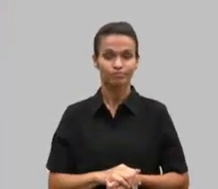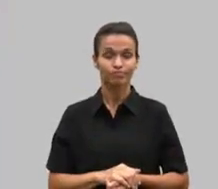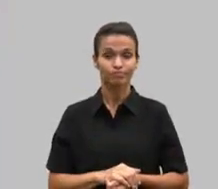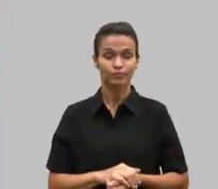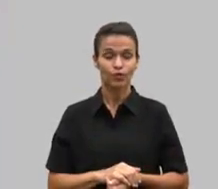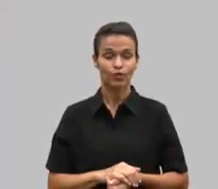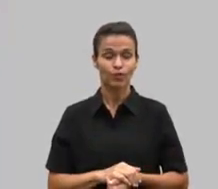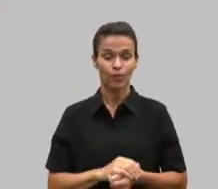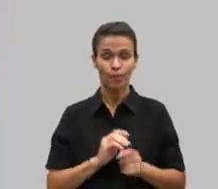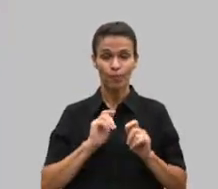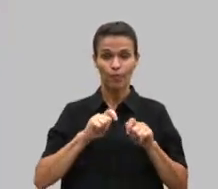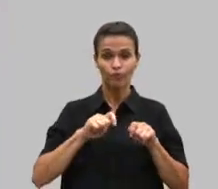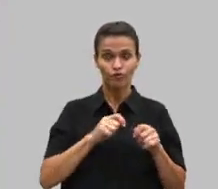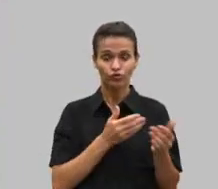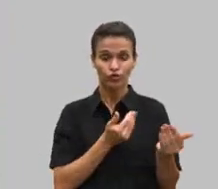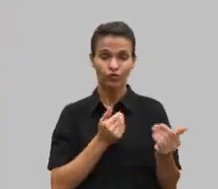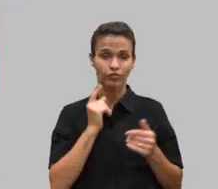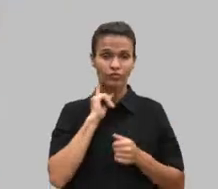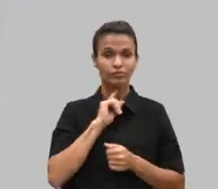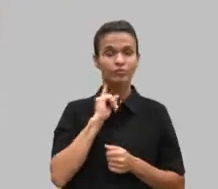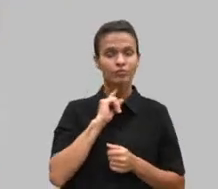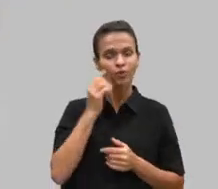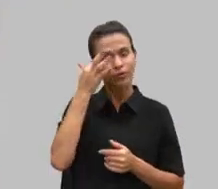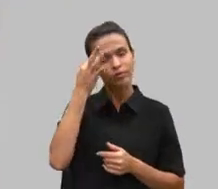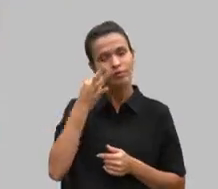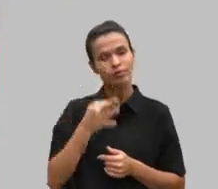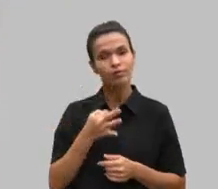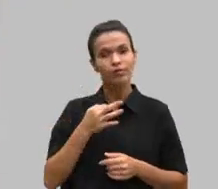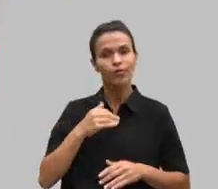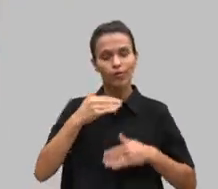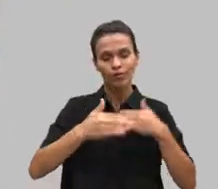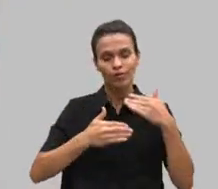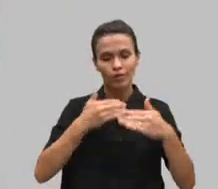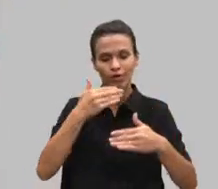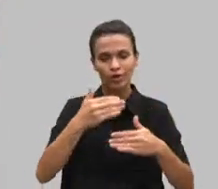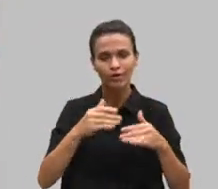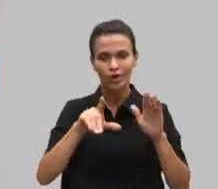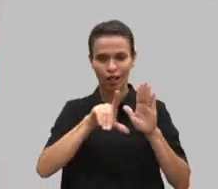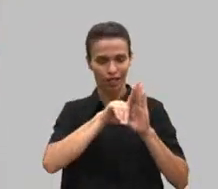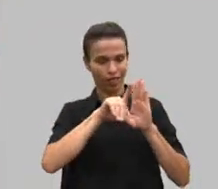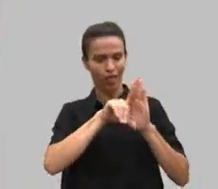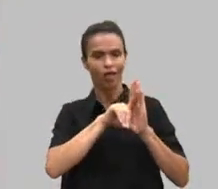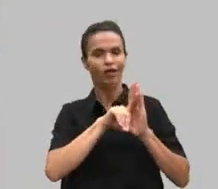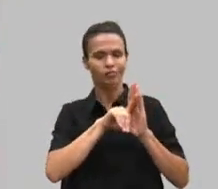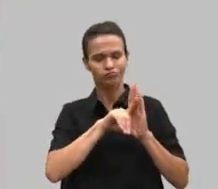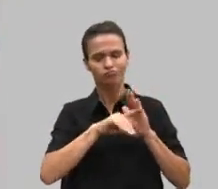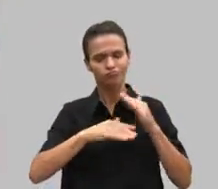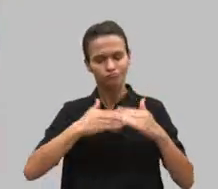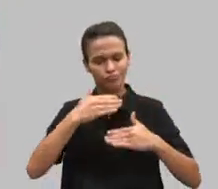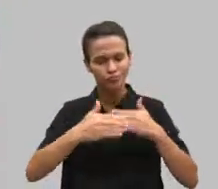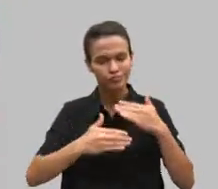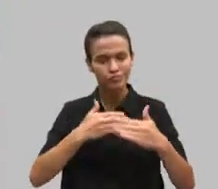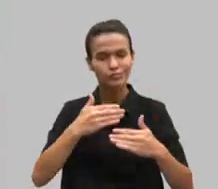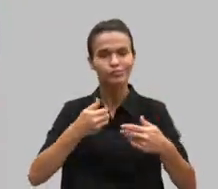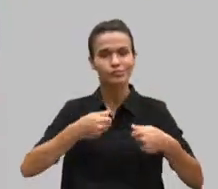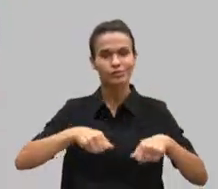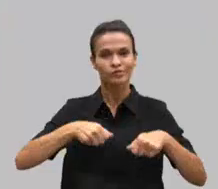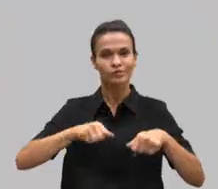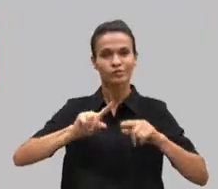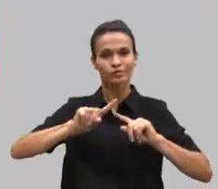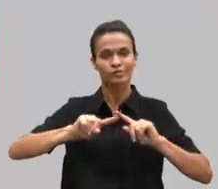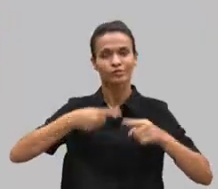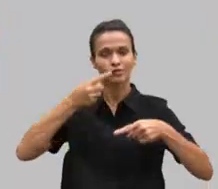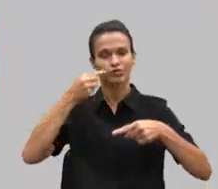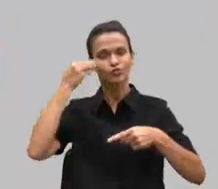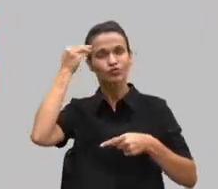jovens o estado de Minas Gerais compreendam os processos legislativos e todo o percurso legal necessário para transformar os